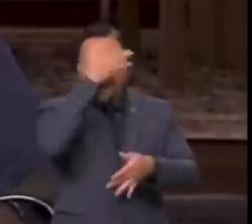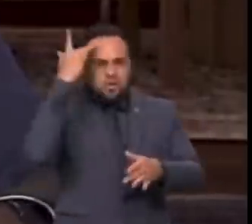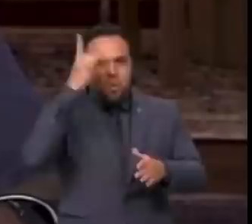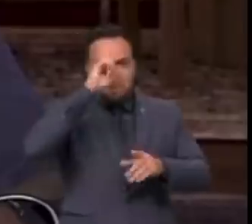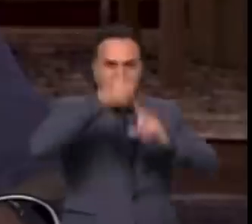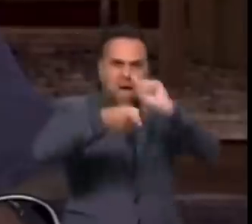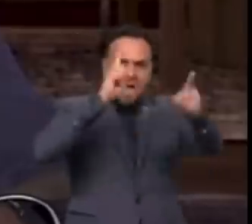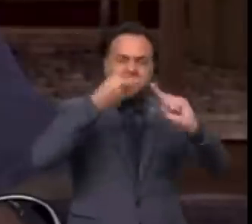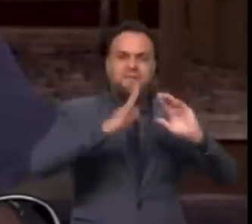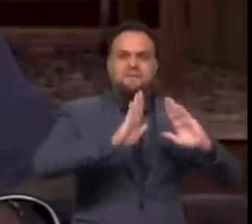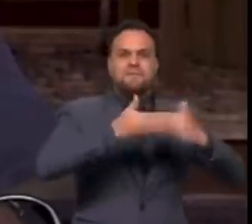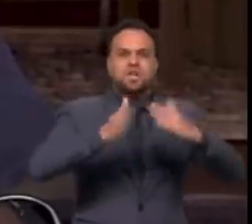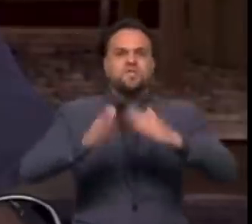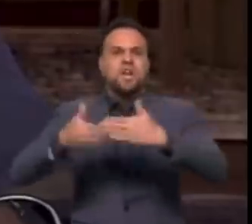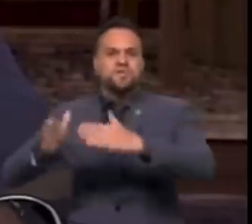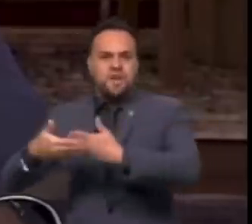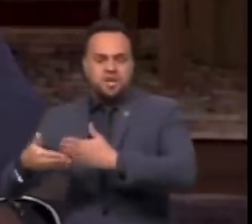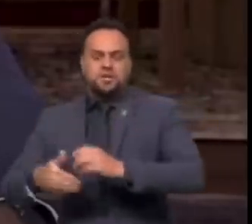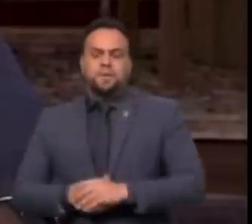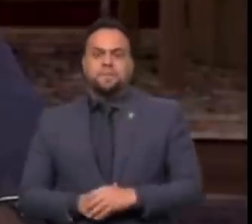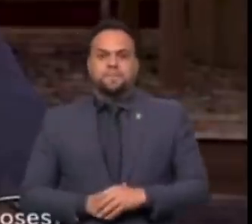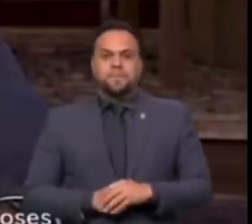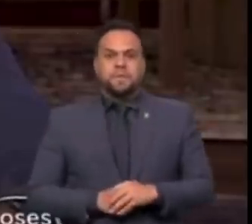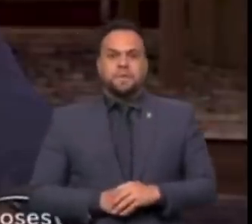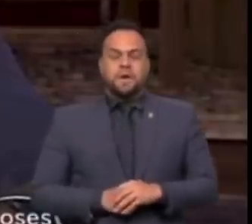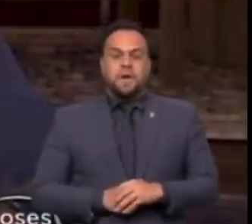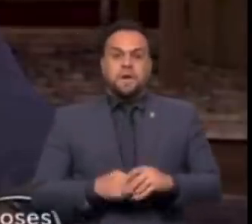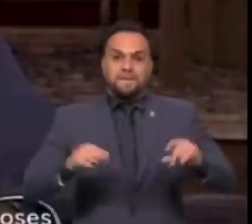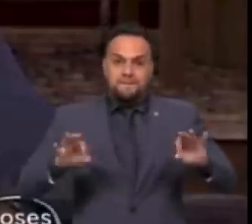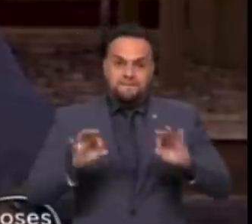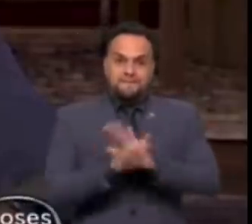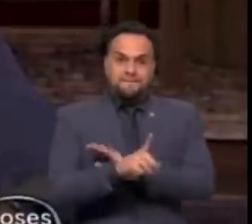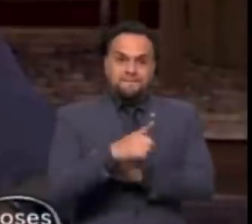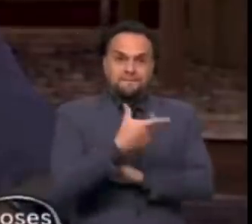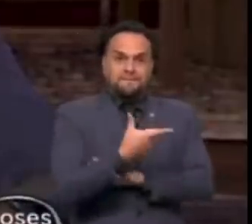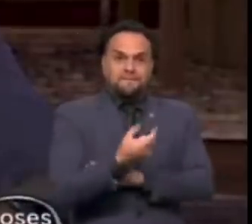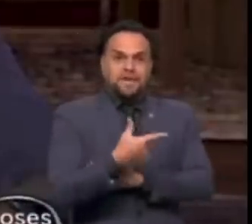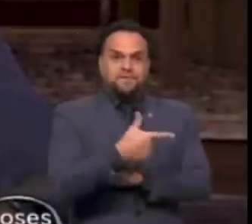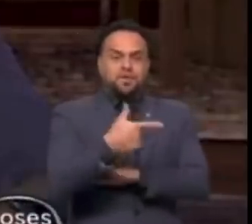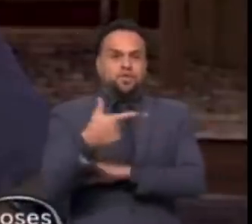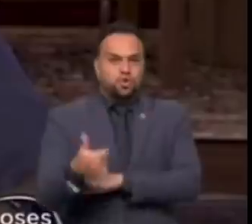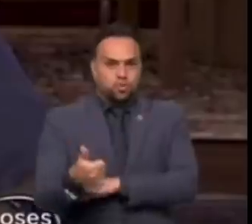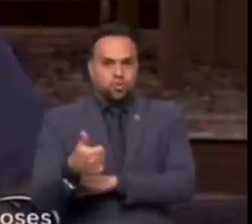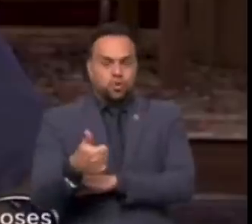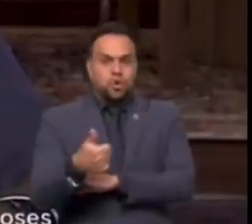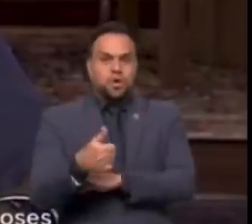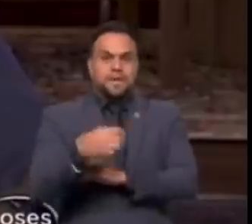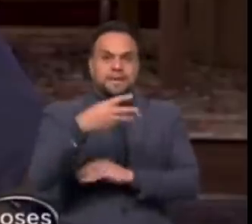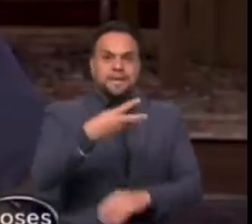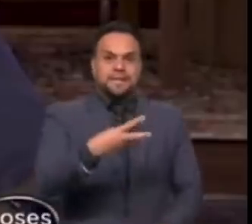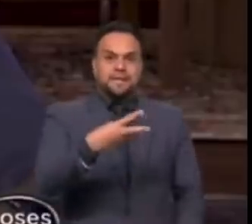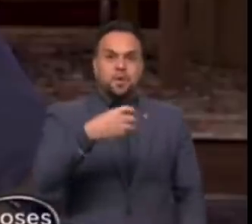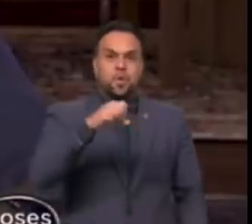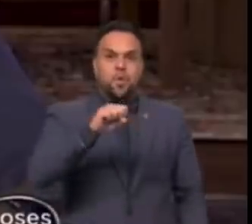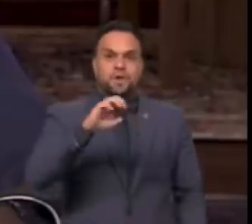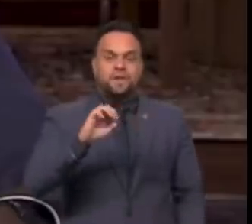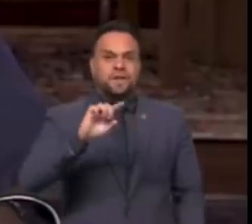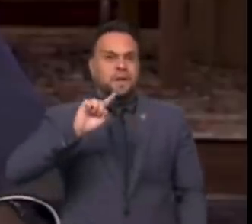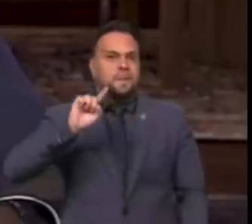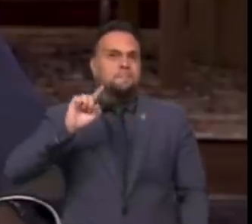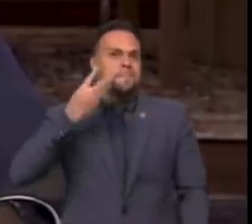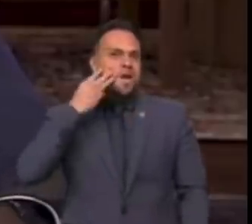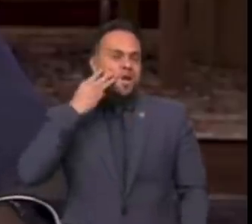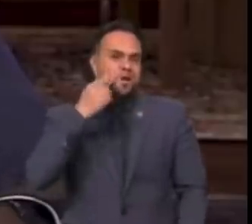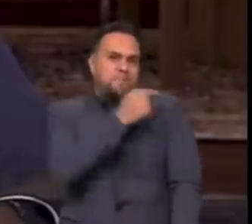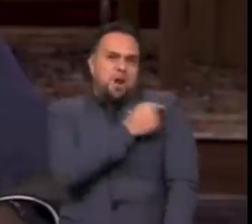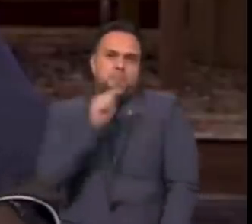pelos que mandavam fechar tudo encerramos o ano de 2020 um com 380 milhões de